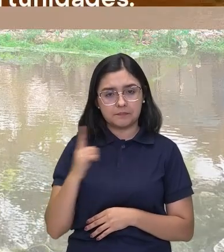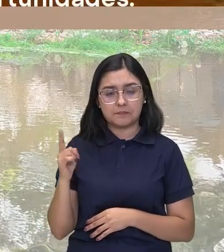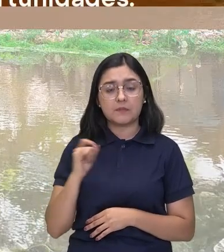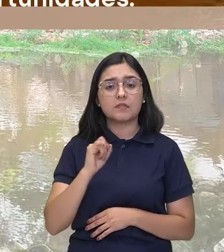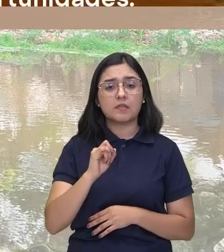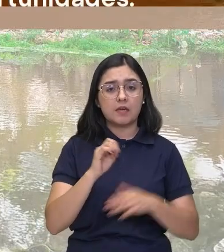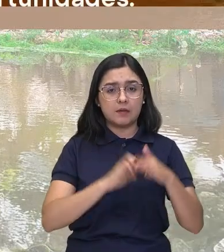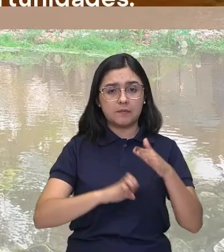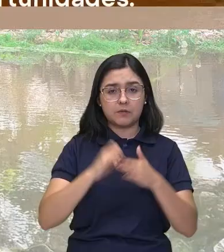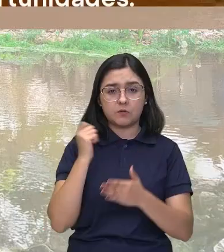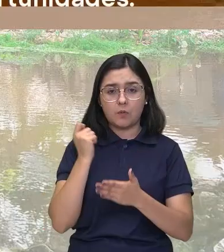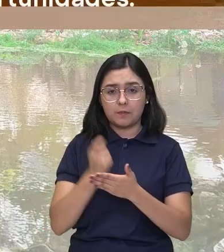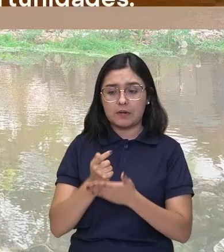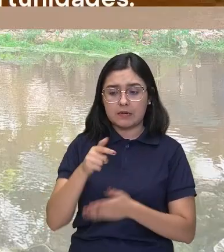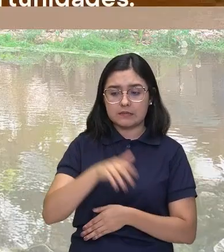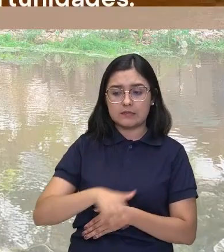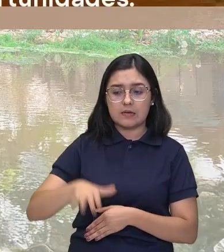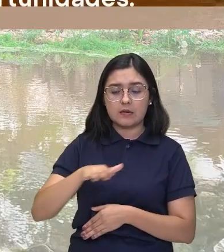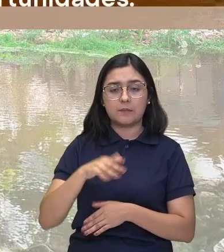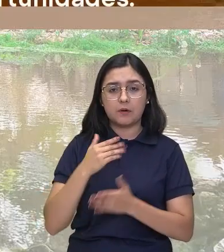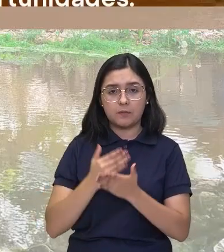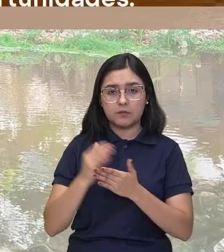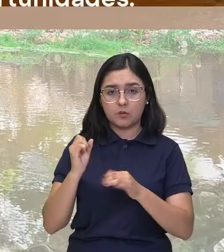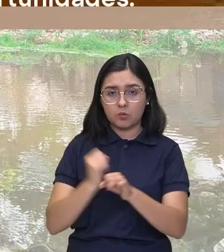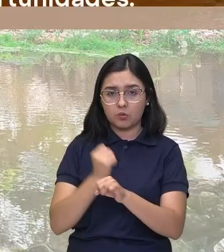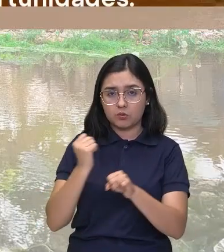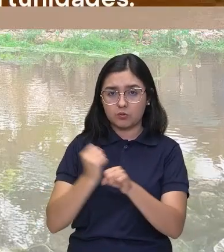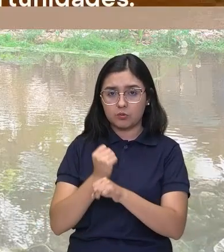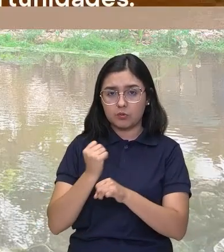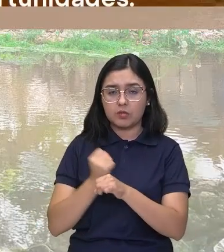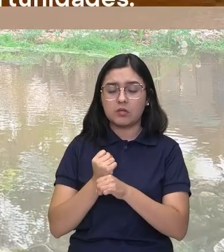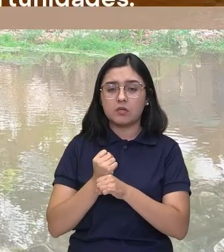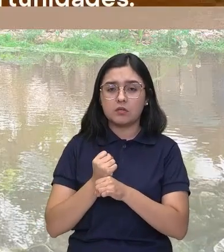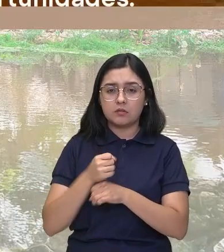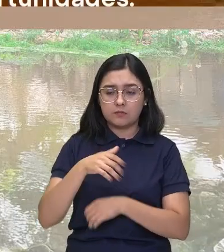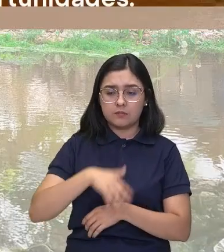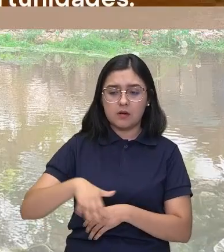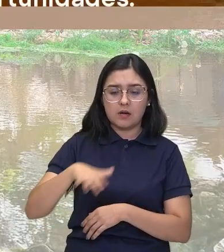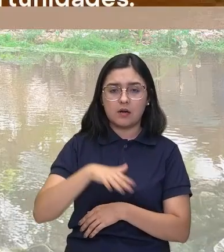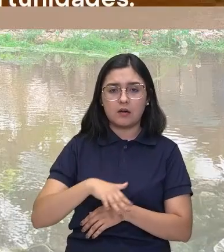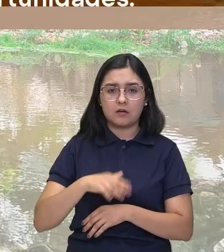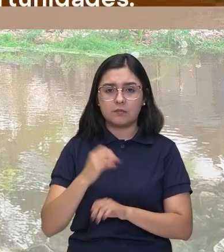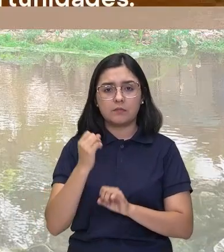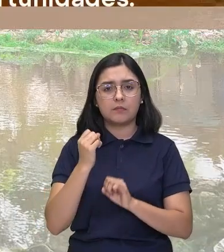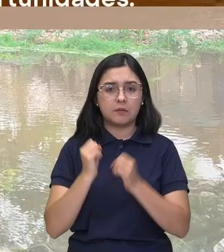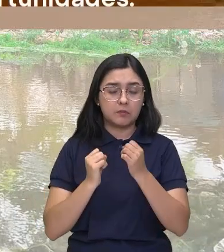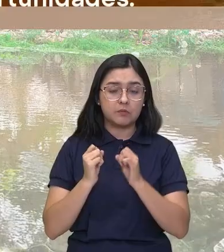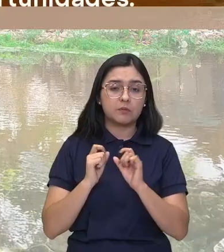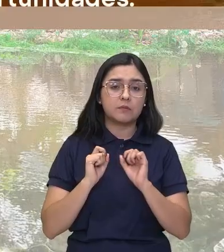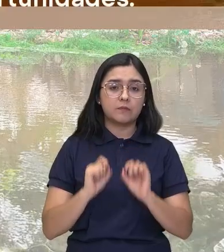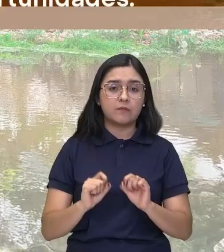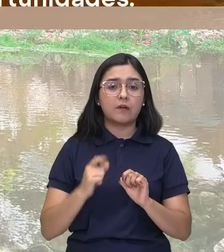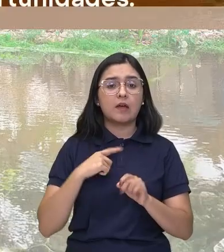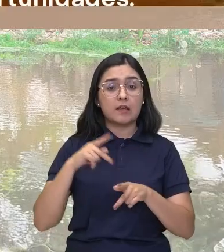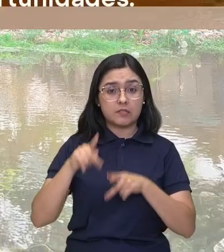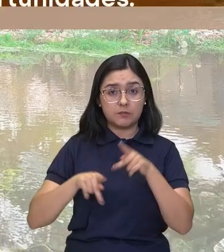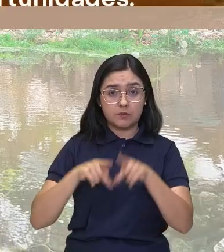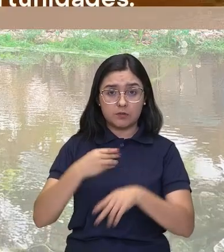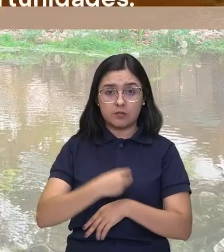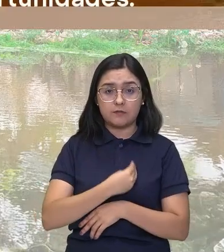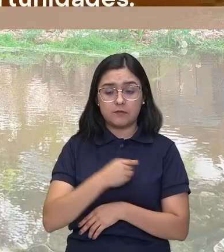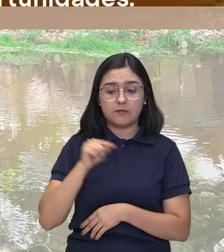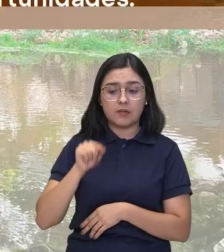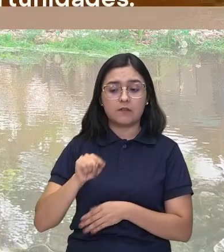área aqui para fazer uma orla, para fazer um parque, ou para botar uma indústria, não interessa, vai tirar essa galera daqui